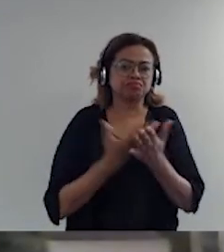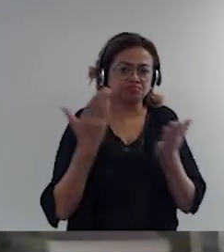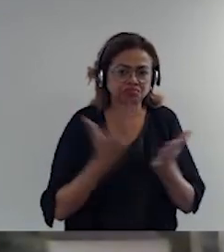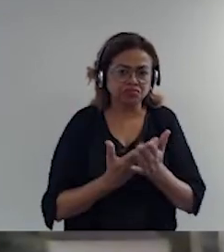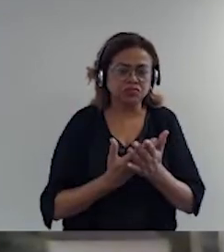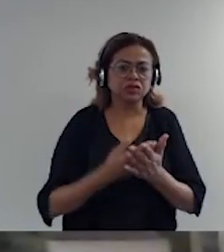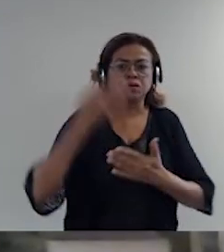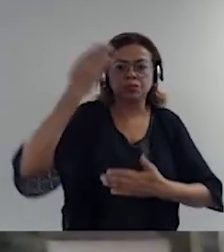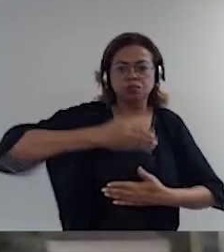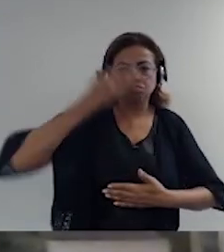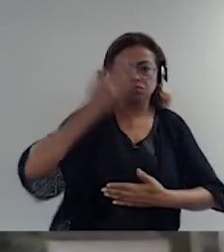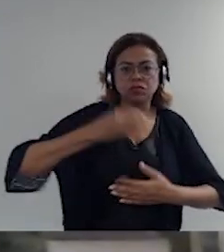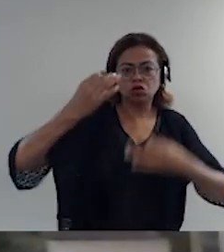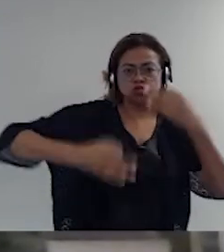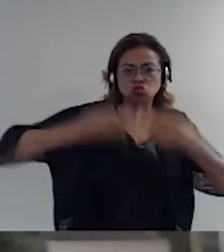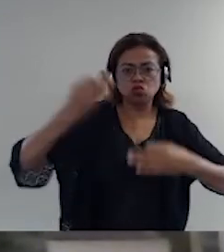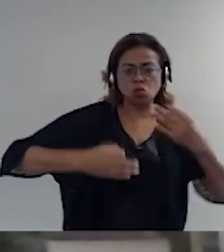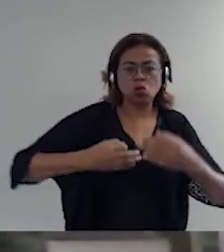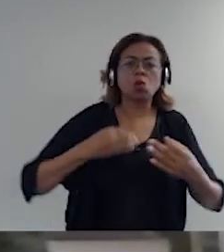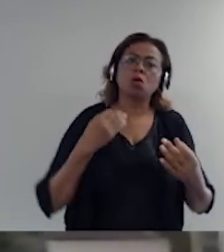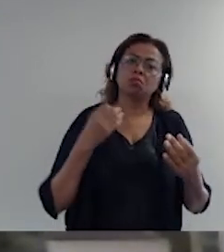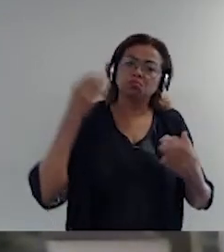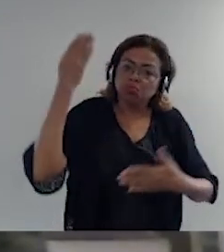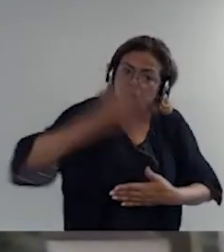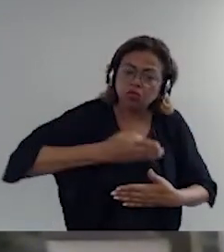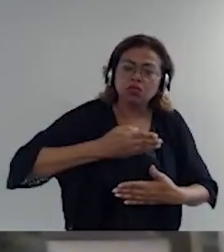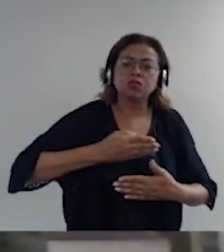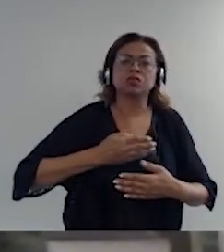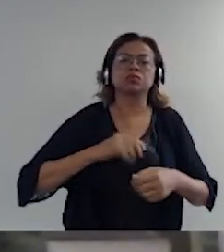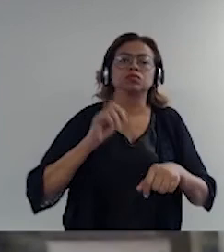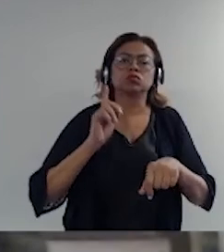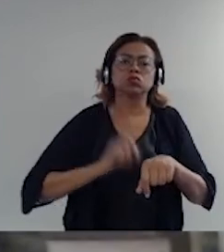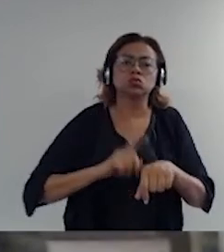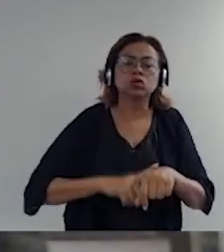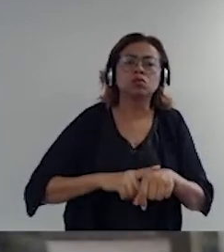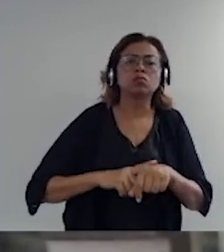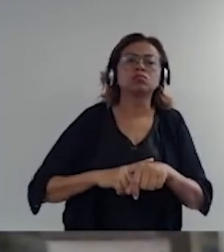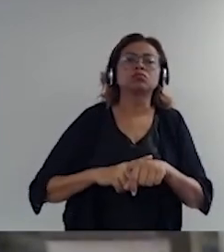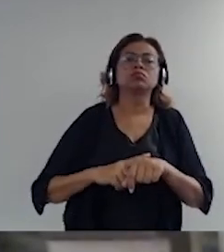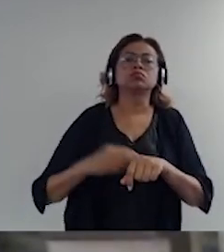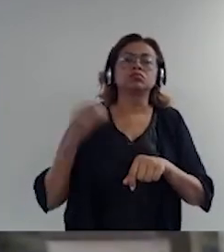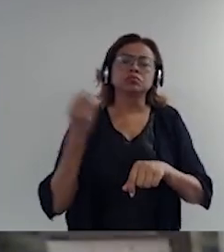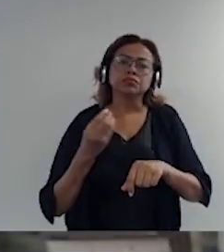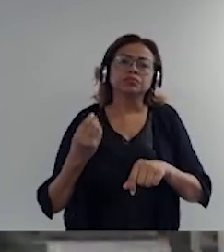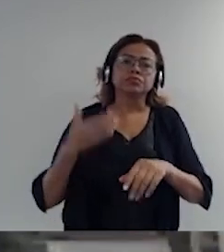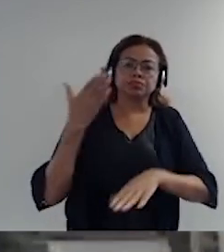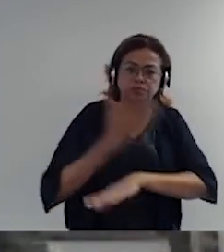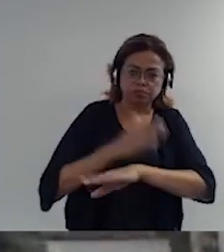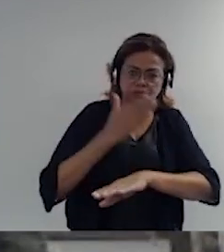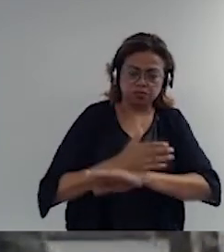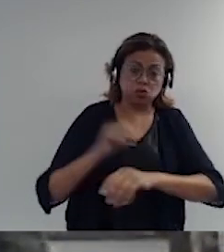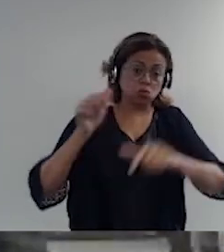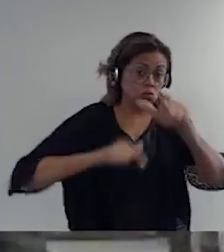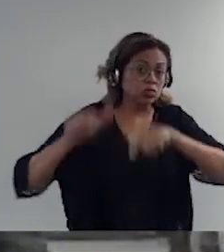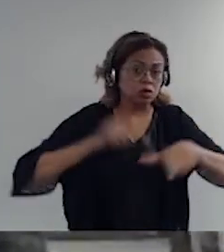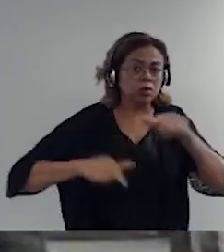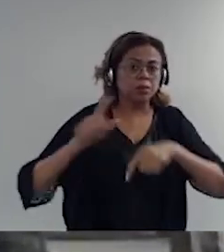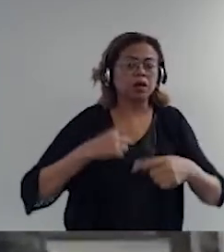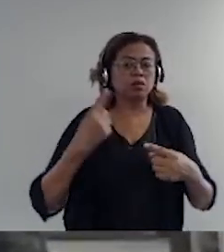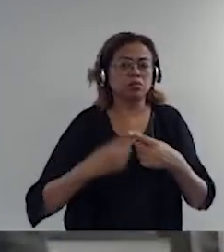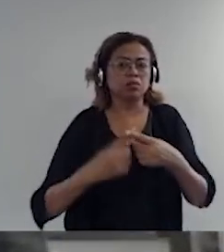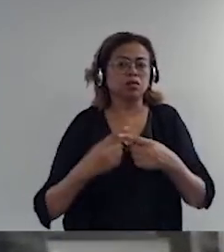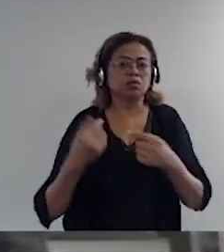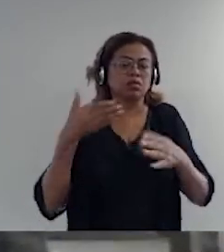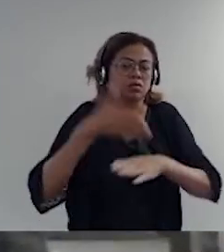provável, julgada provável no resultado do exercício, capaz de provocar capaz de afetar o lucro